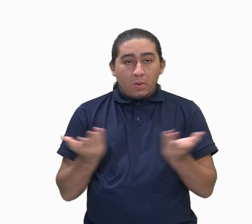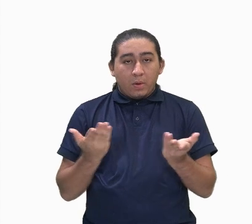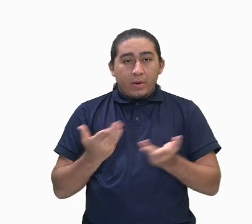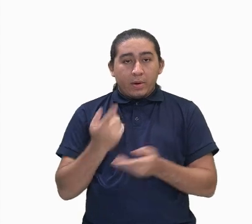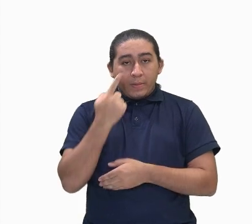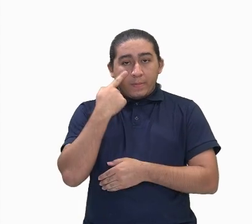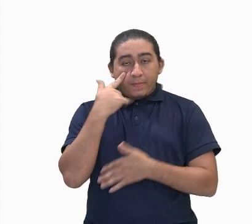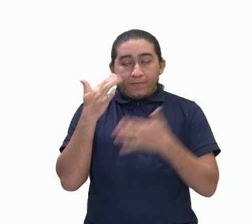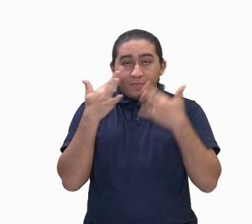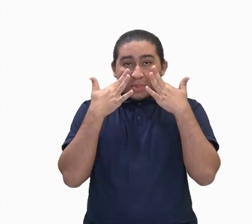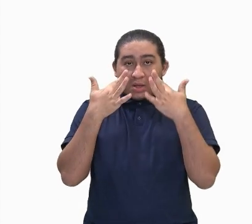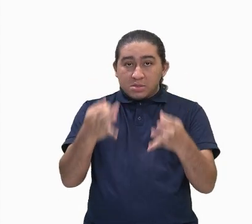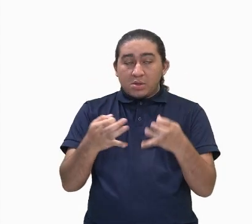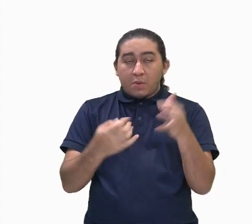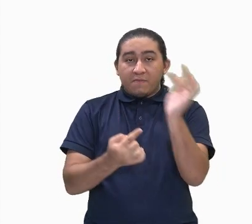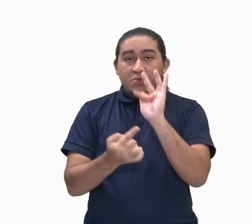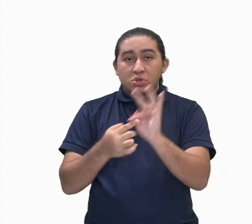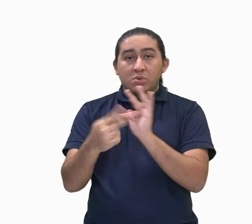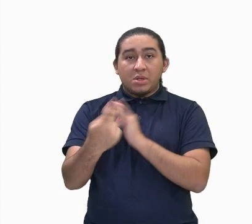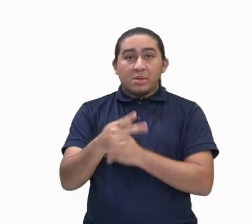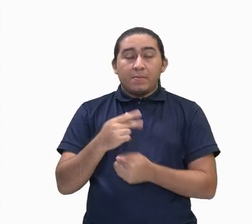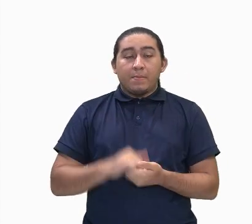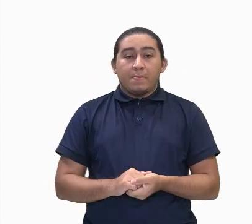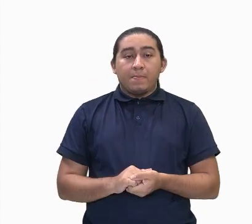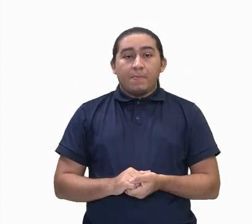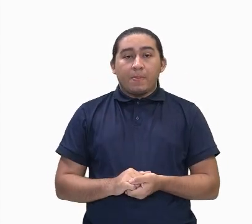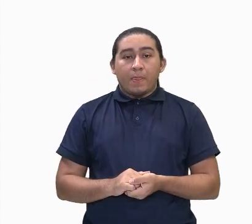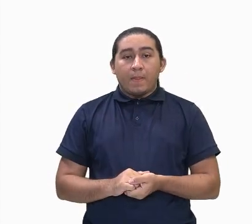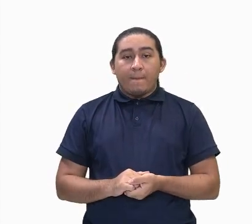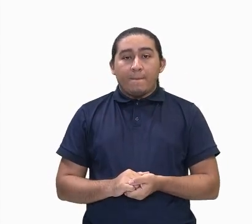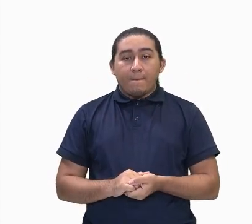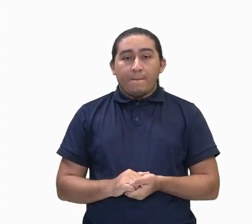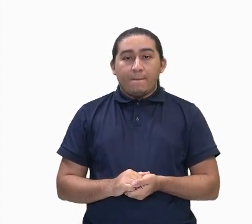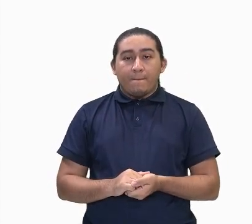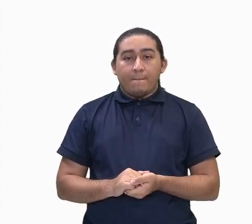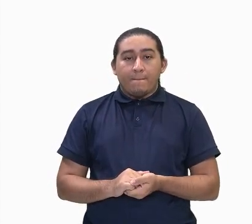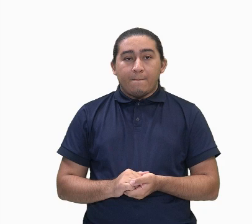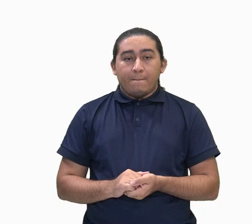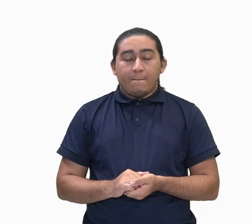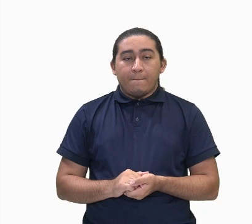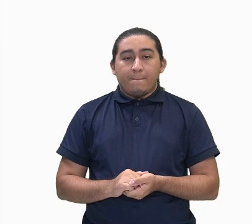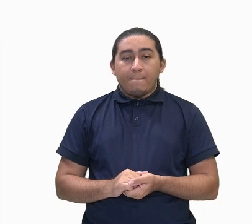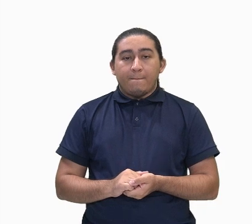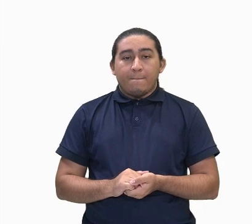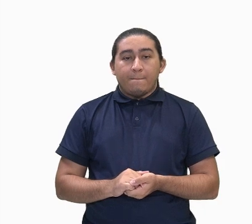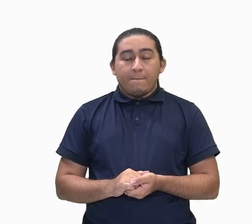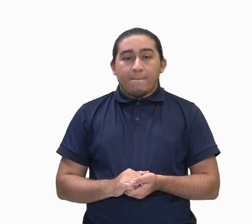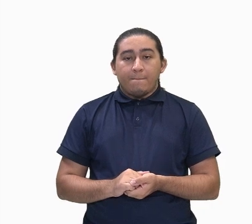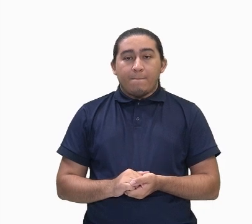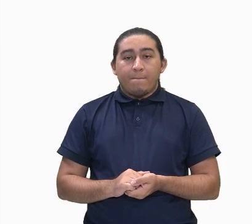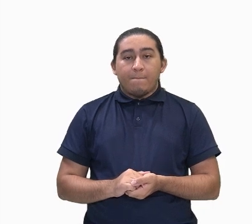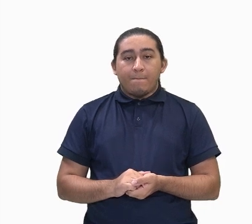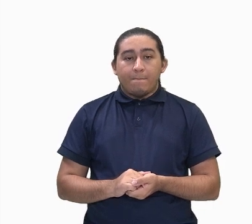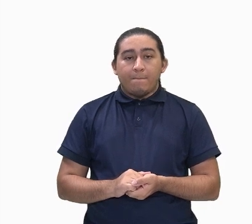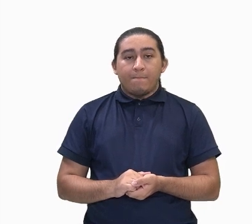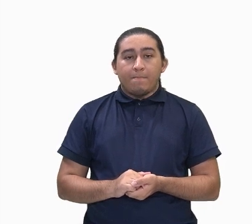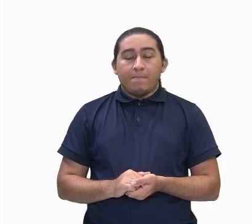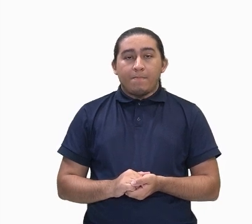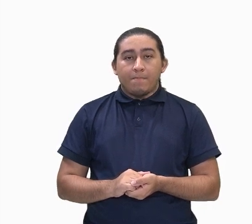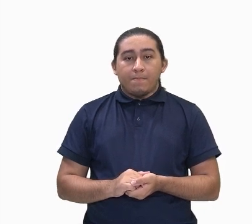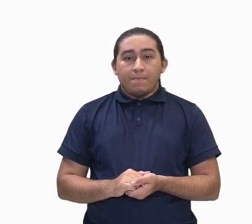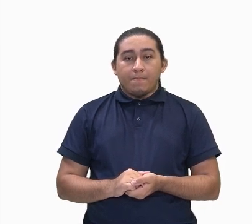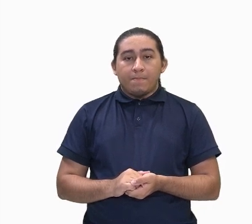um pouco das funções, né, do tecido conjuntivo. Além da função de preenchimento dos espaços entre os órgãos